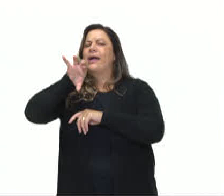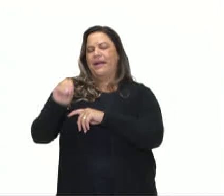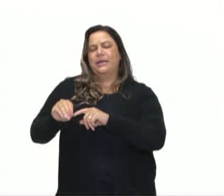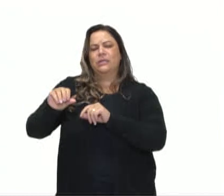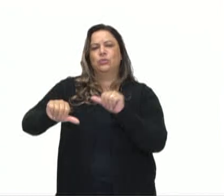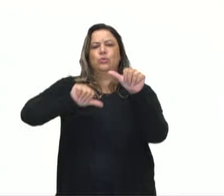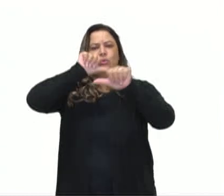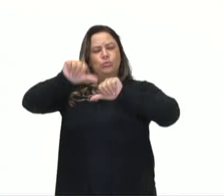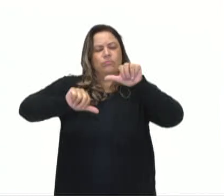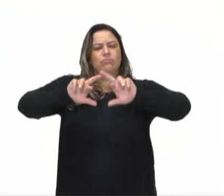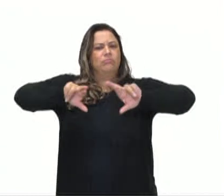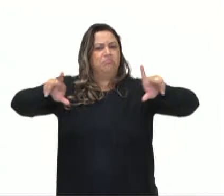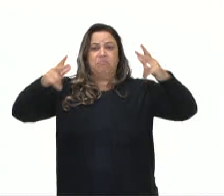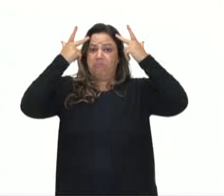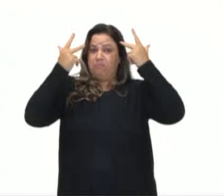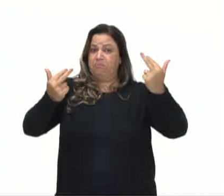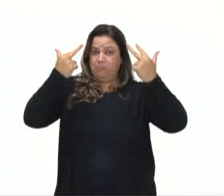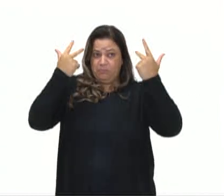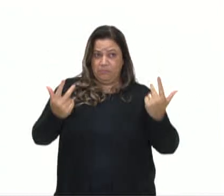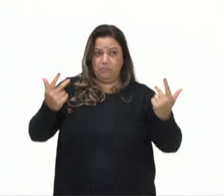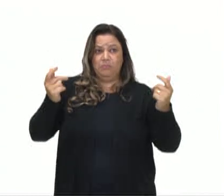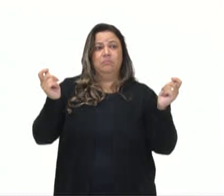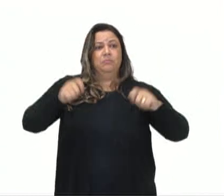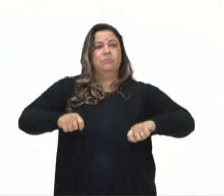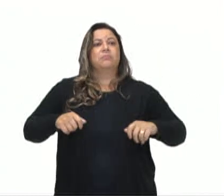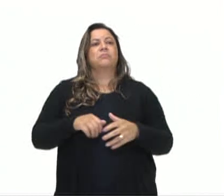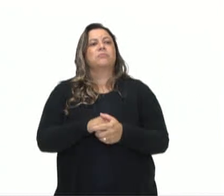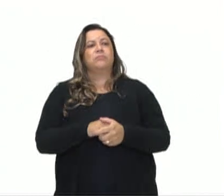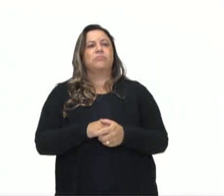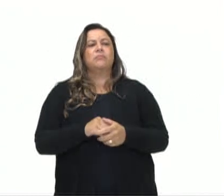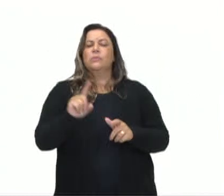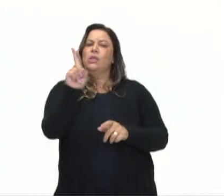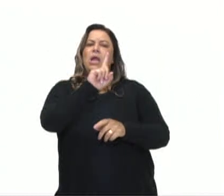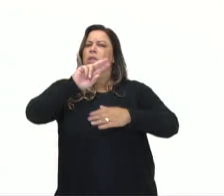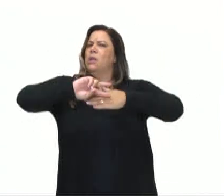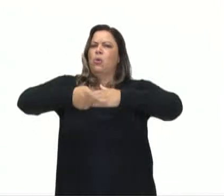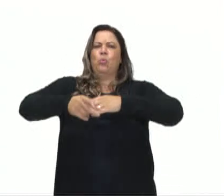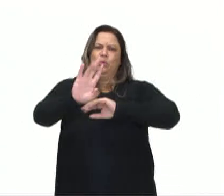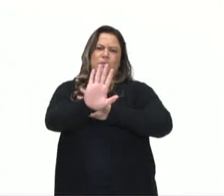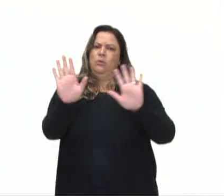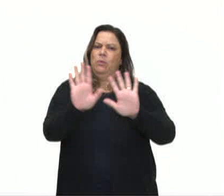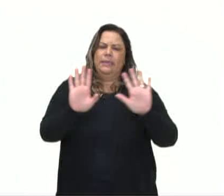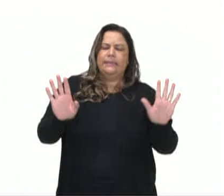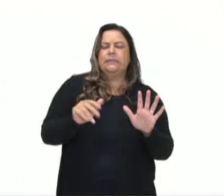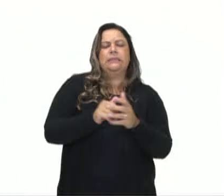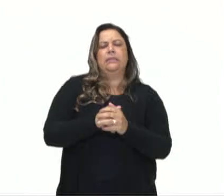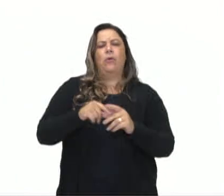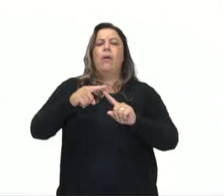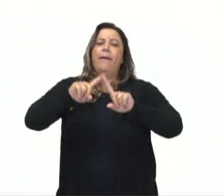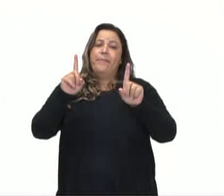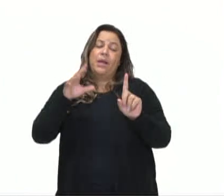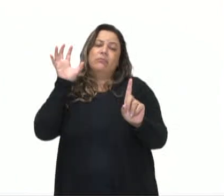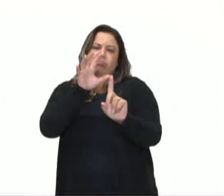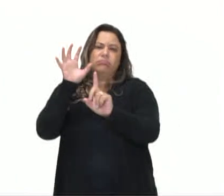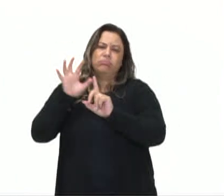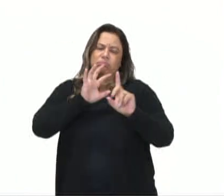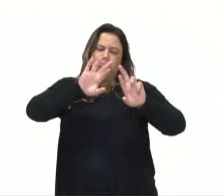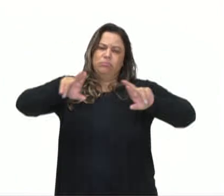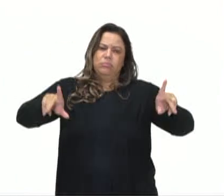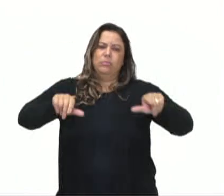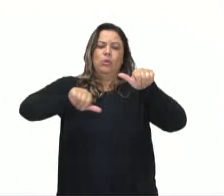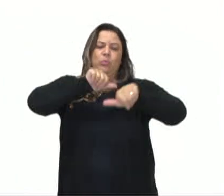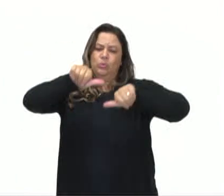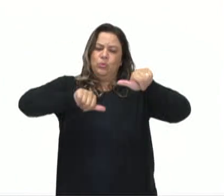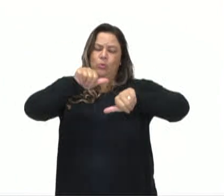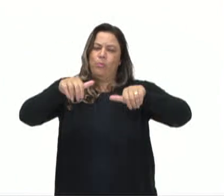são consequência da ação humana, embora a interferência antrópica possa intensificar ou alterar a dinâmica de